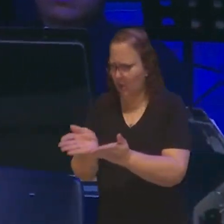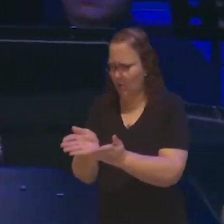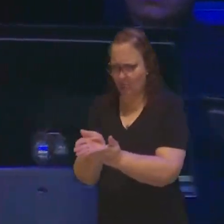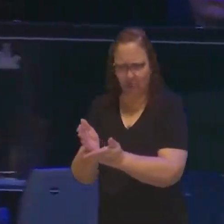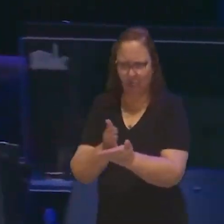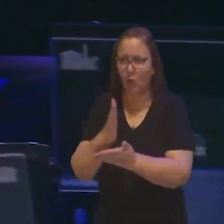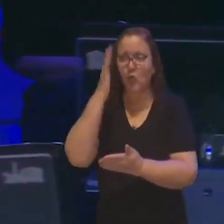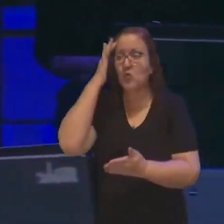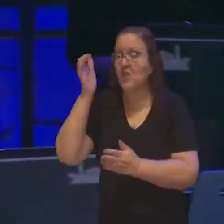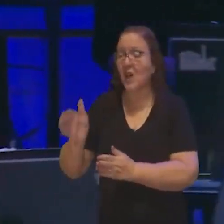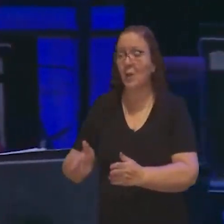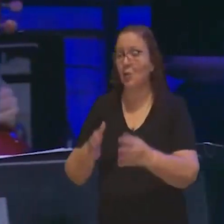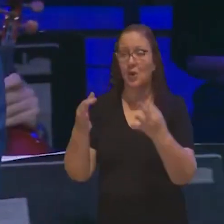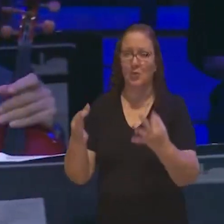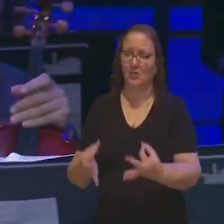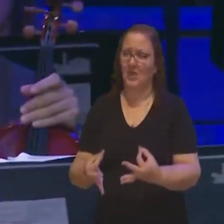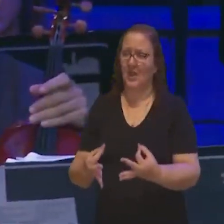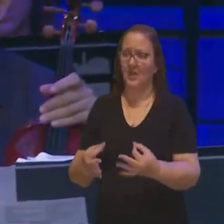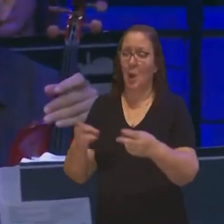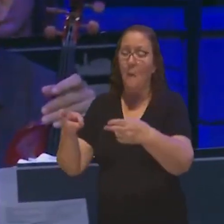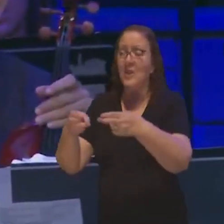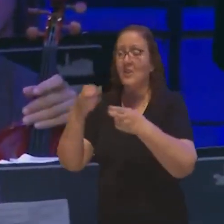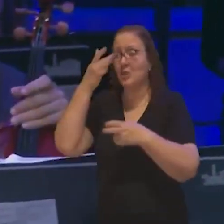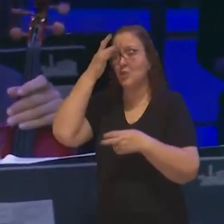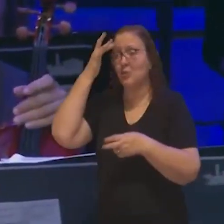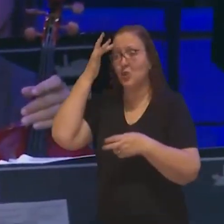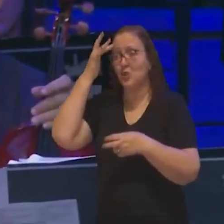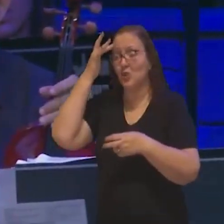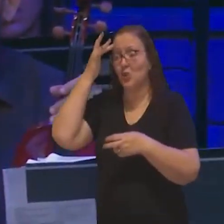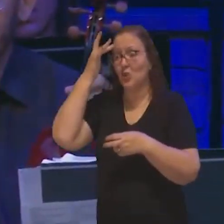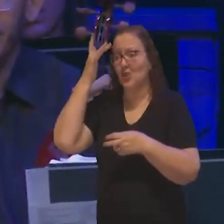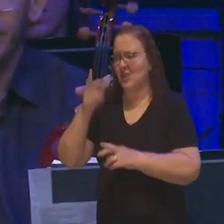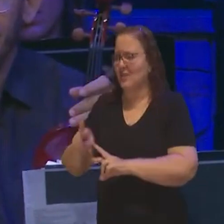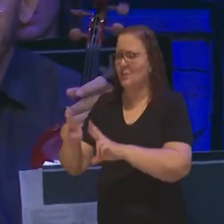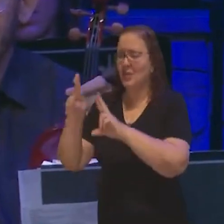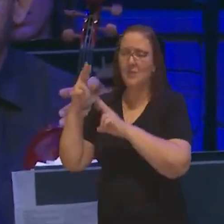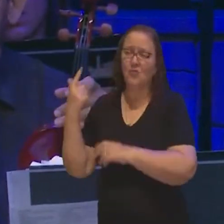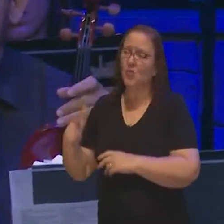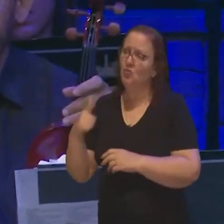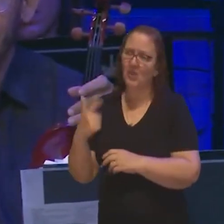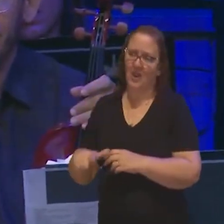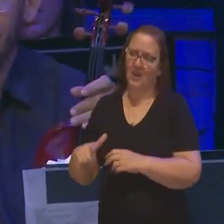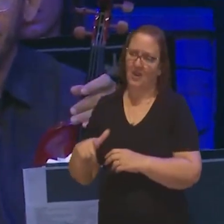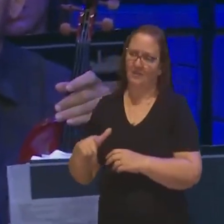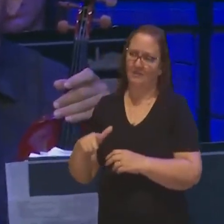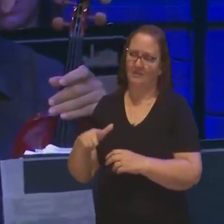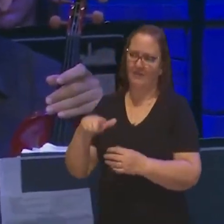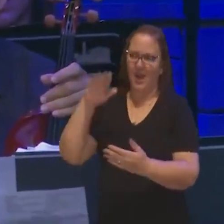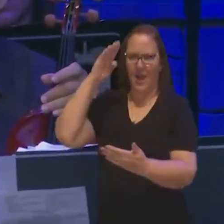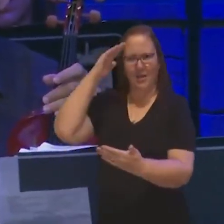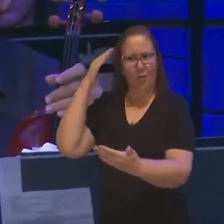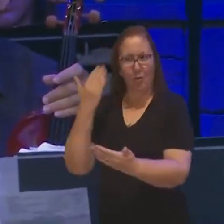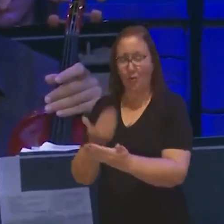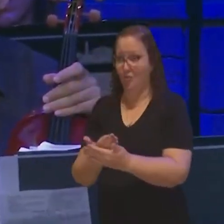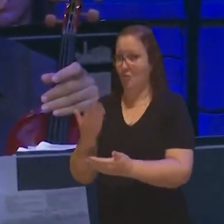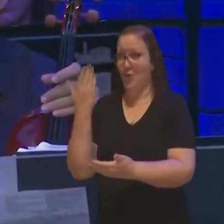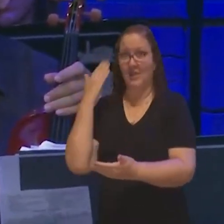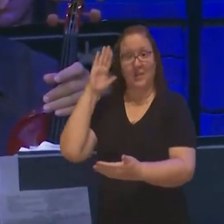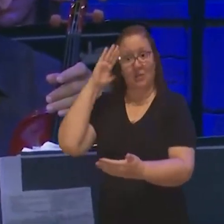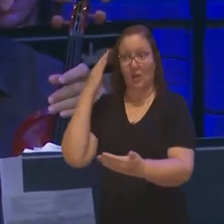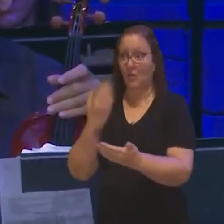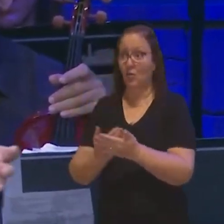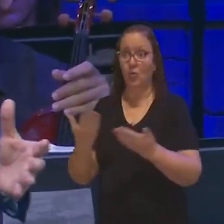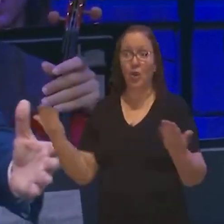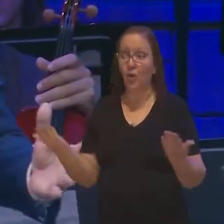estamos percebendo as pessoas sem esperança. Elas não creem no passado, elas não creem no presente e elas não creem no